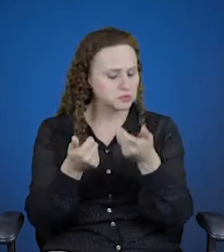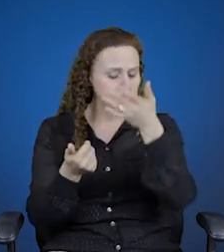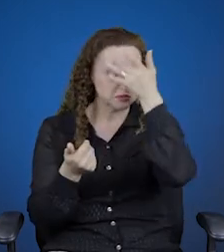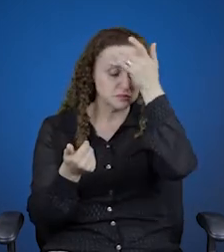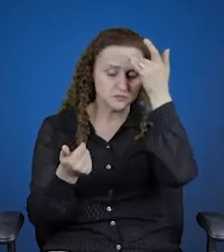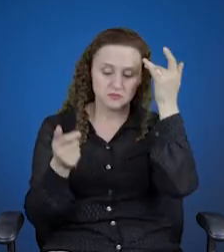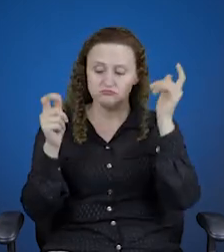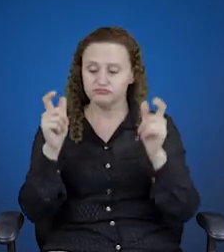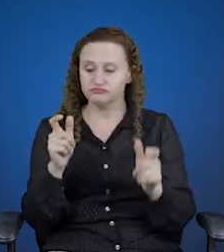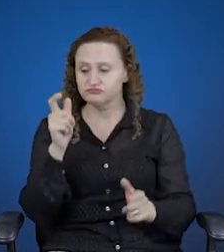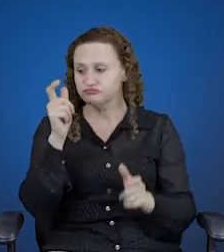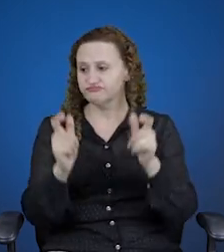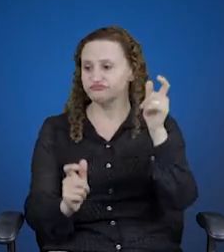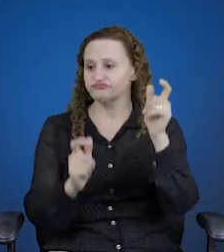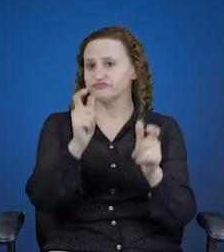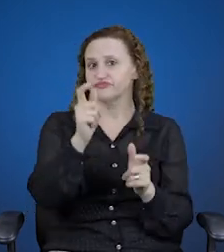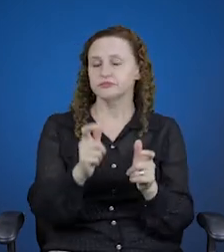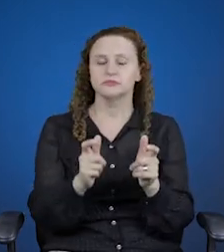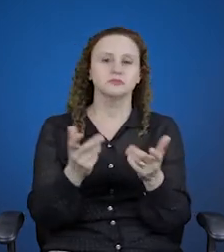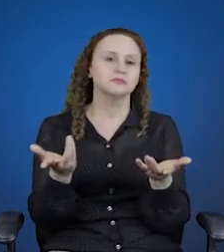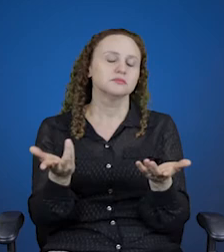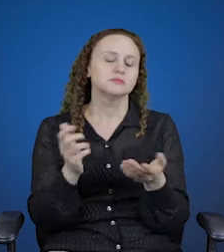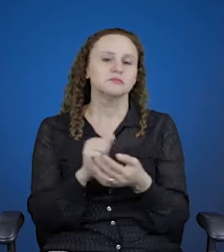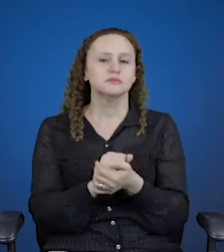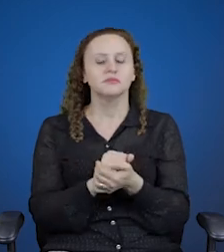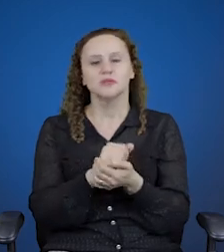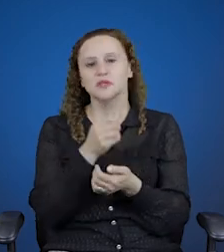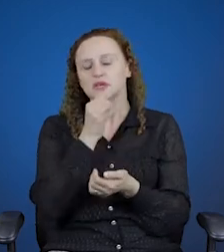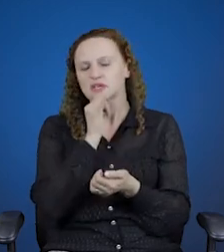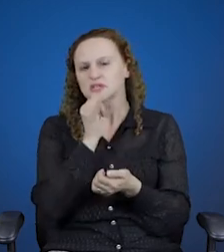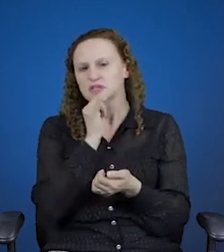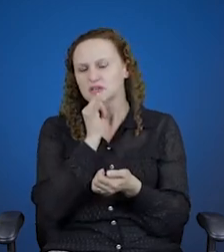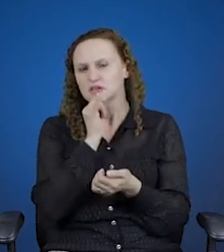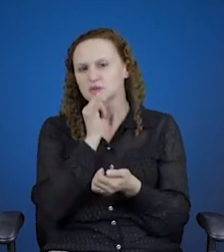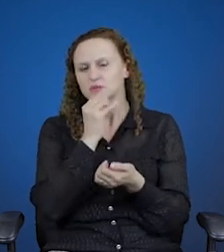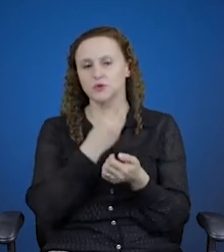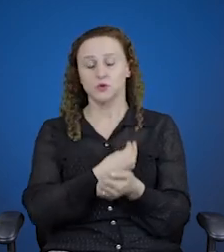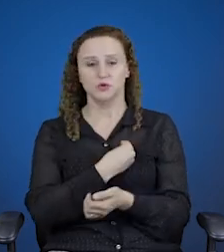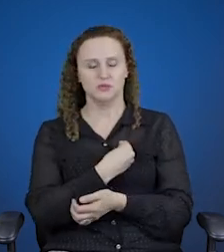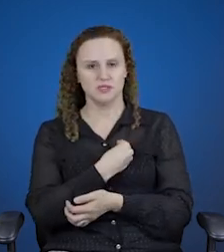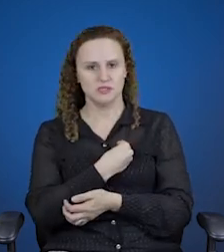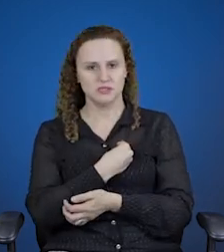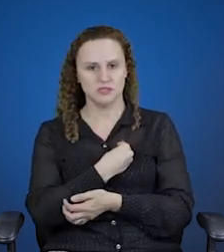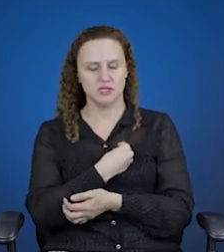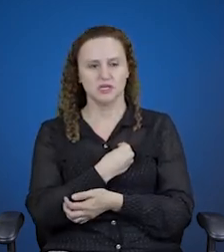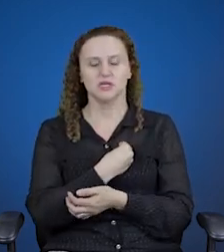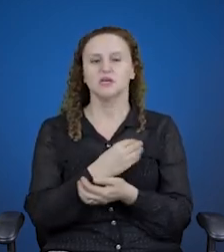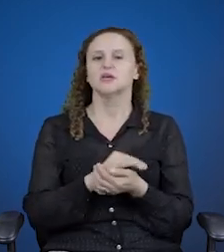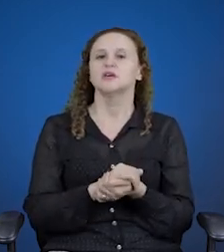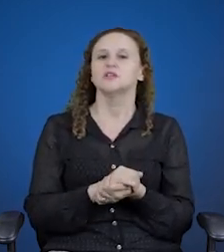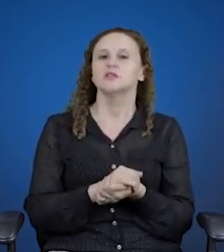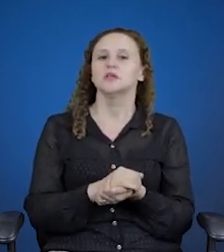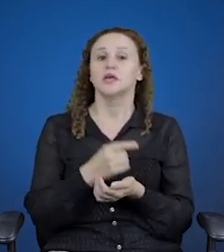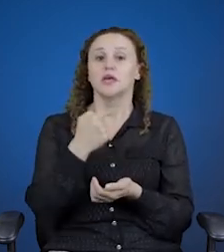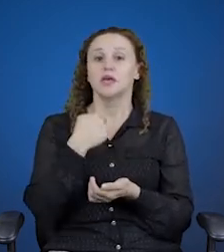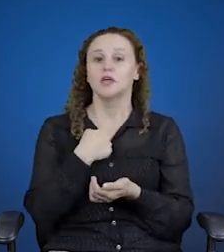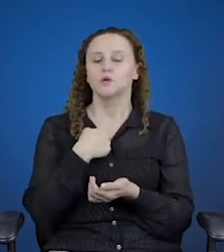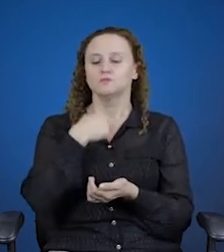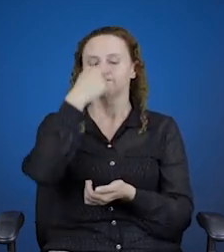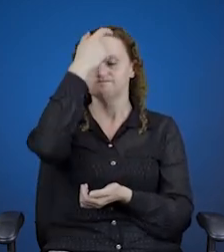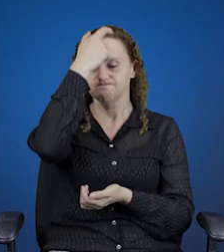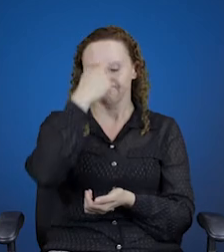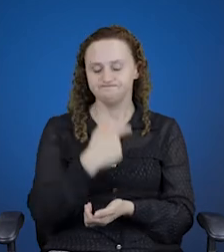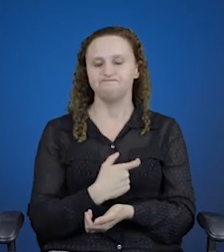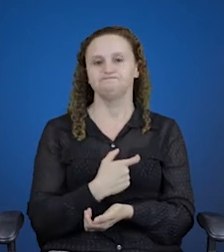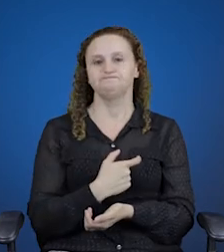quer dizer varia bastante exemplo no presente do indicativo do verbo ser é eu